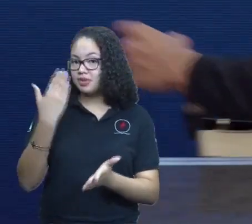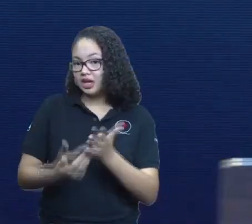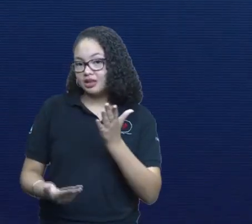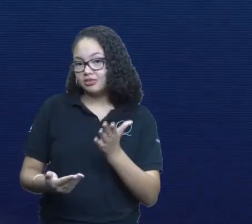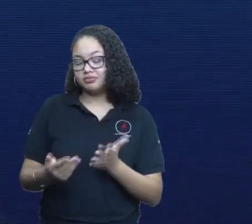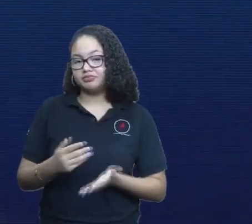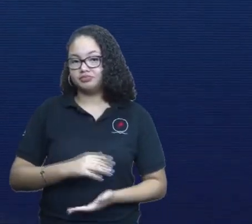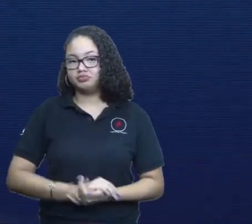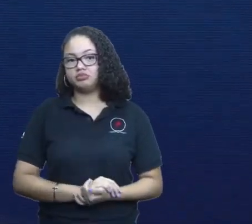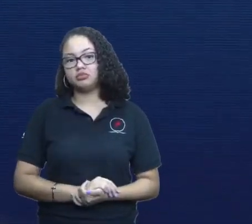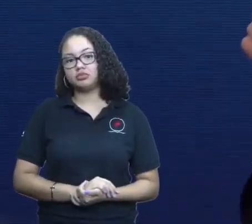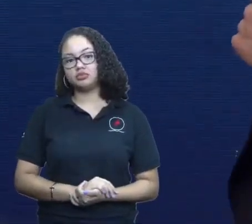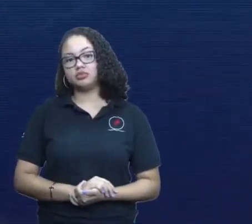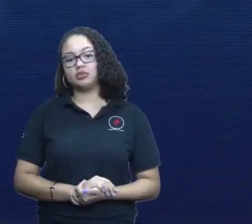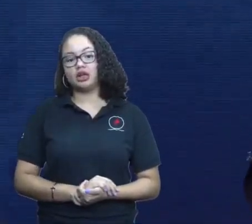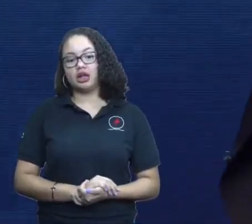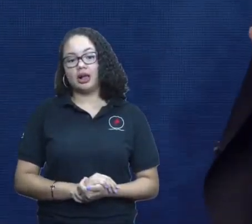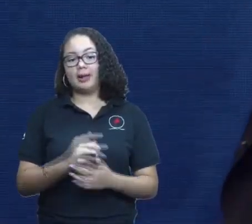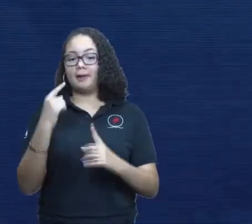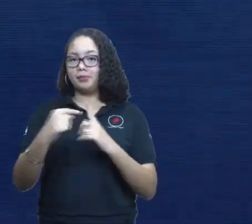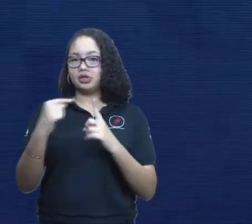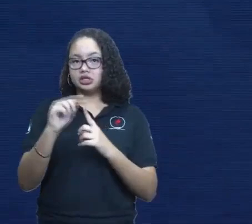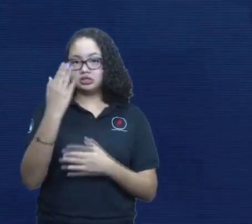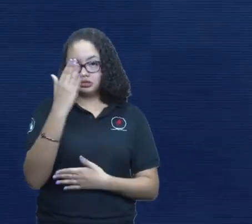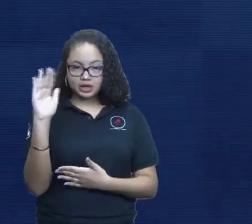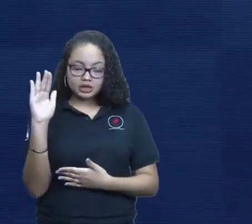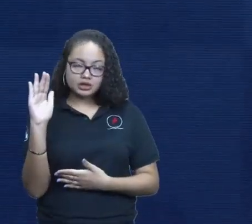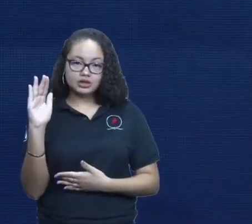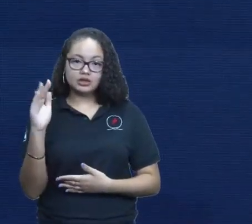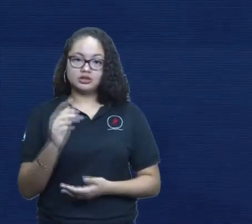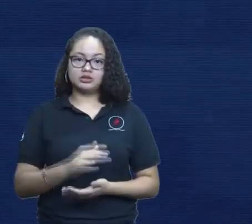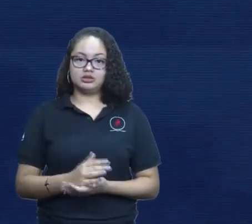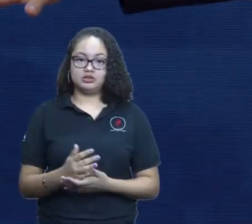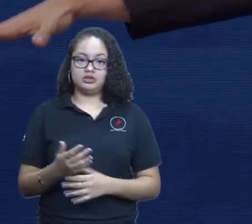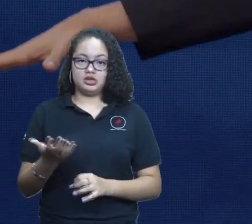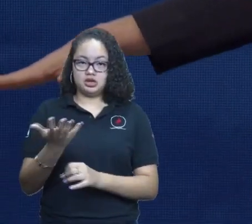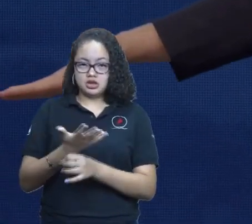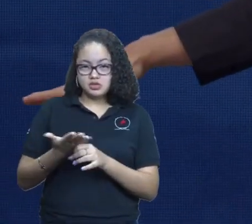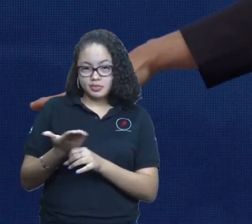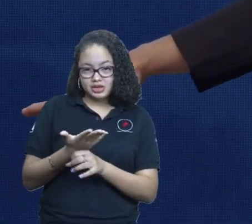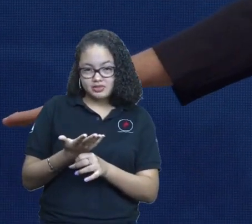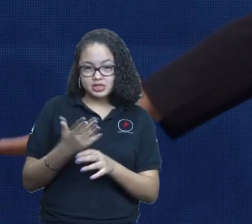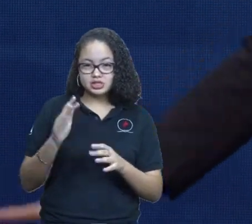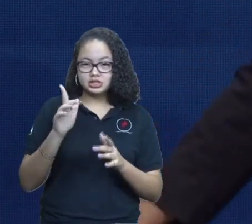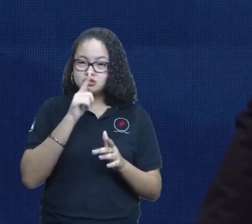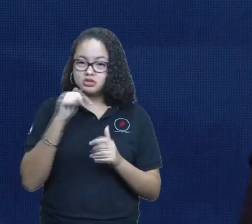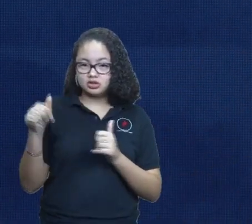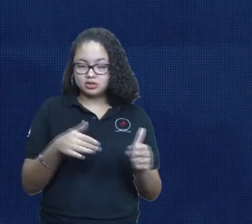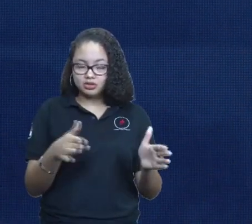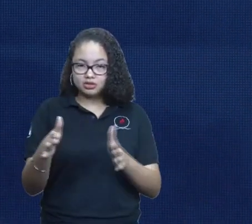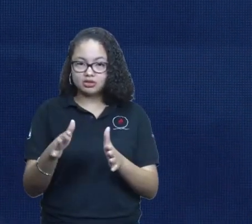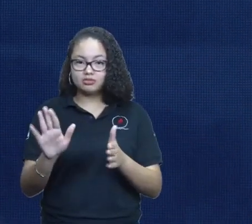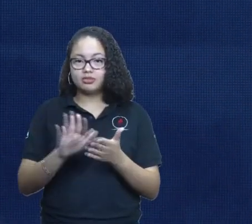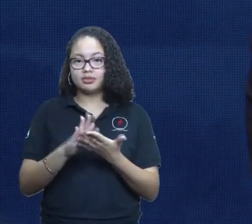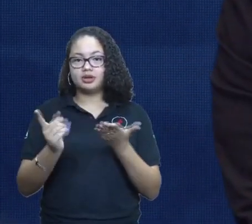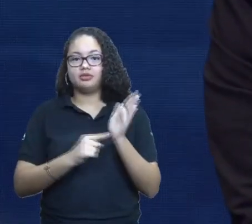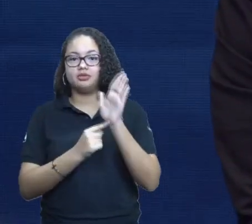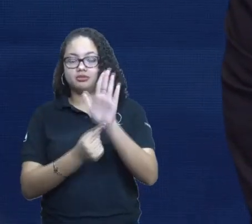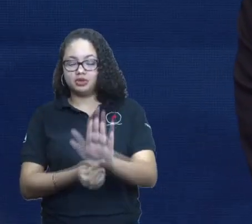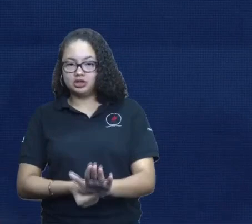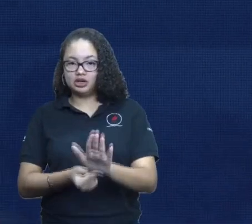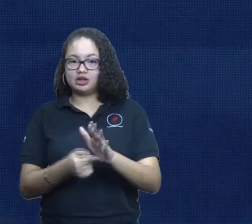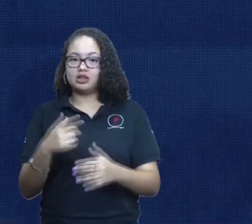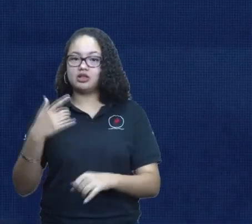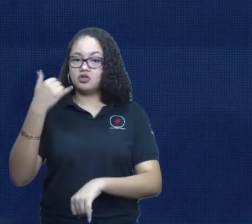aí tá lá o pedaço de madeira na superfície do Rio aí a Bíblia diz que o ferro